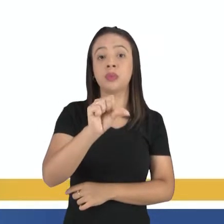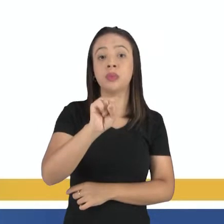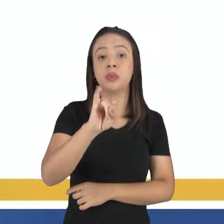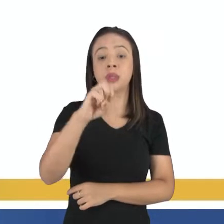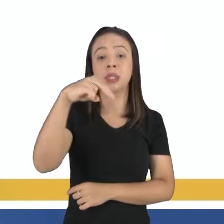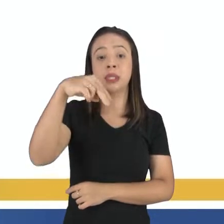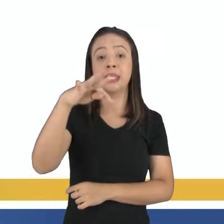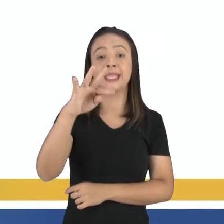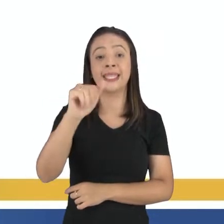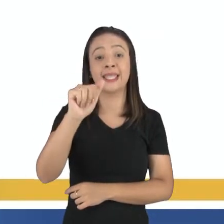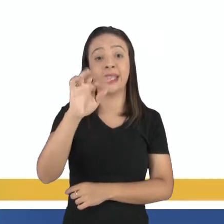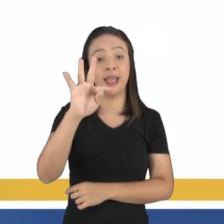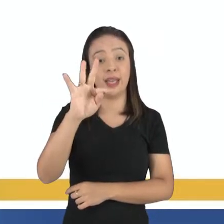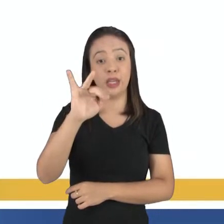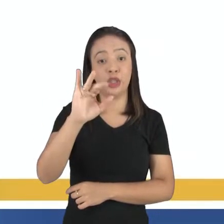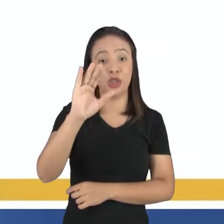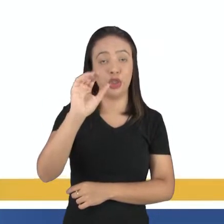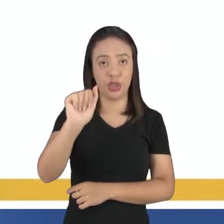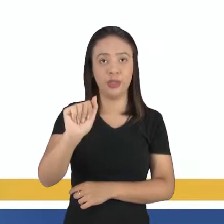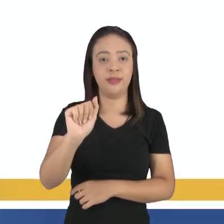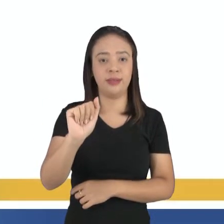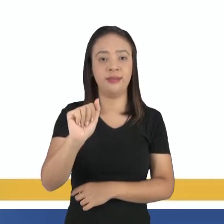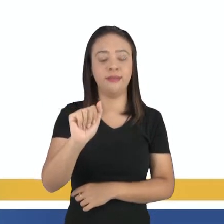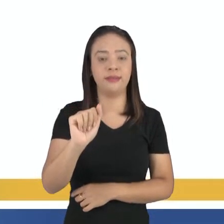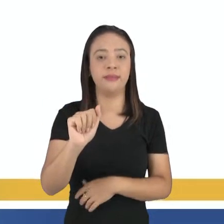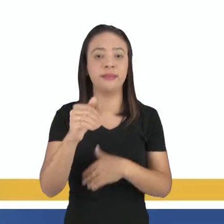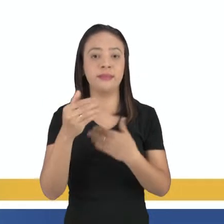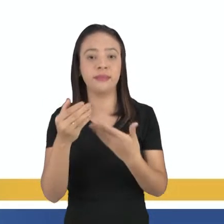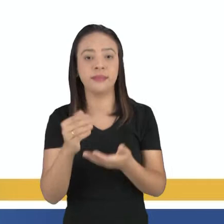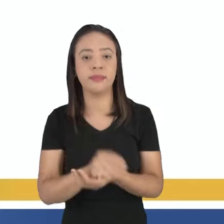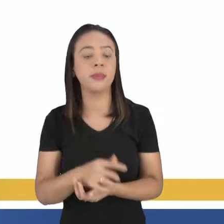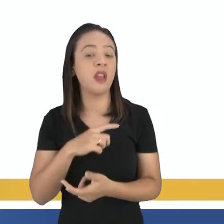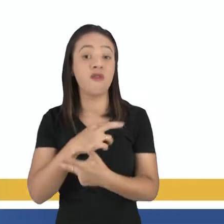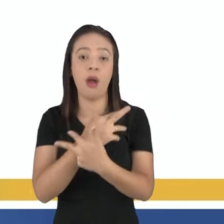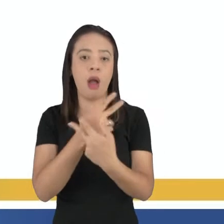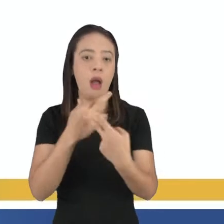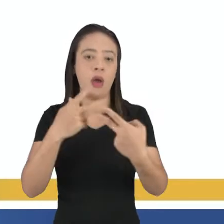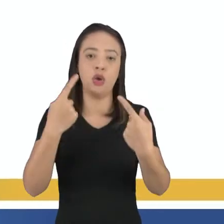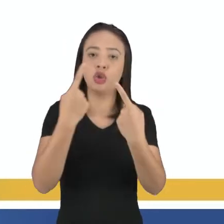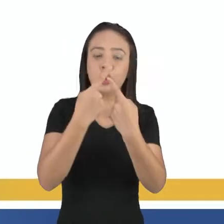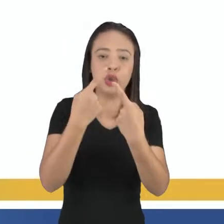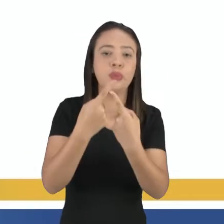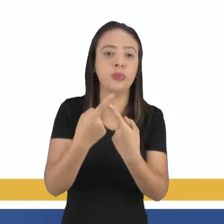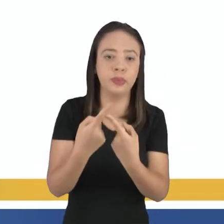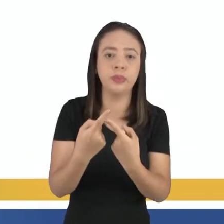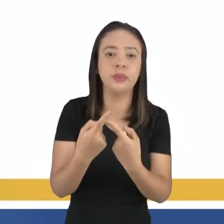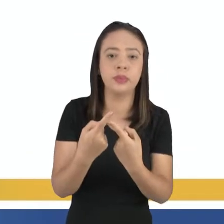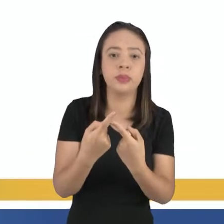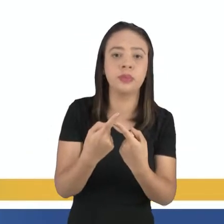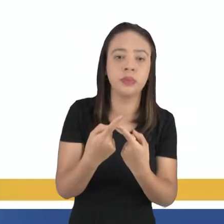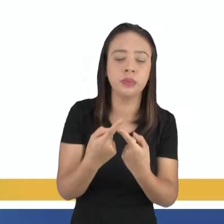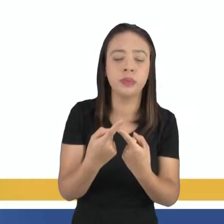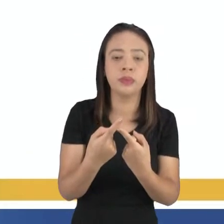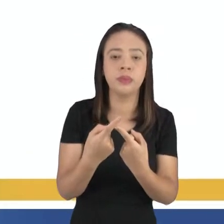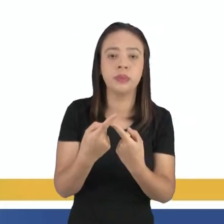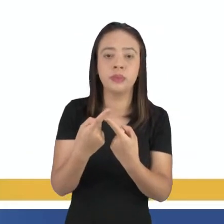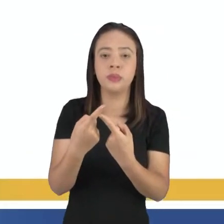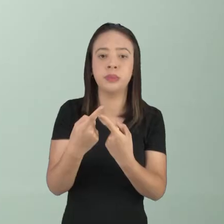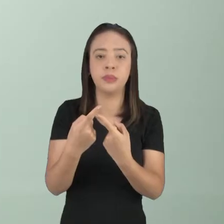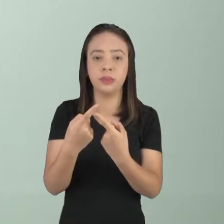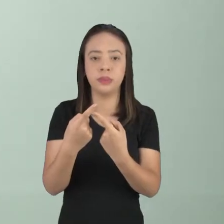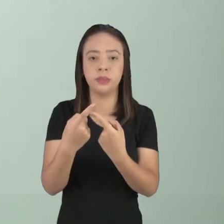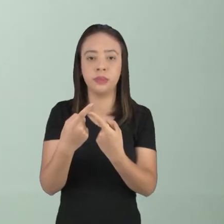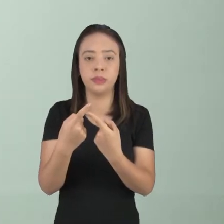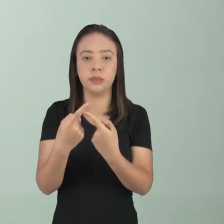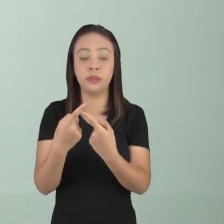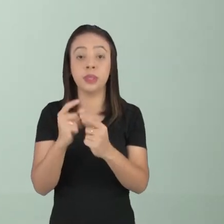dá objeto direto, objeto indireto, tá? Complemento nominal, tá? Predicativo do sujeito.